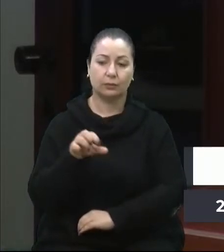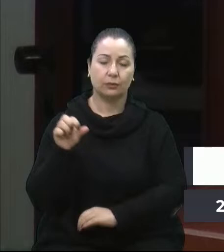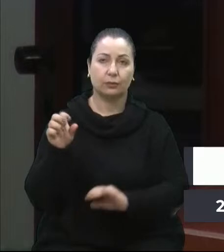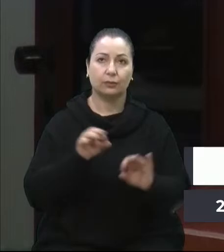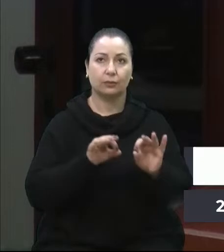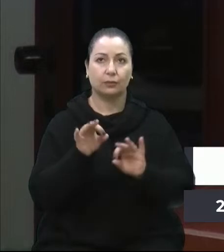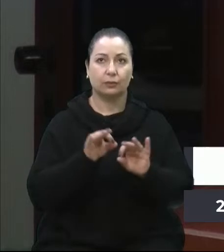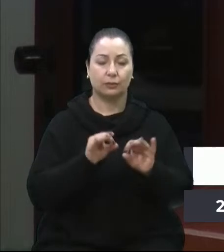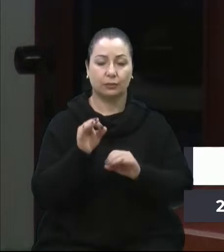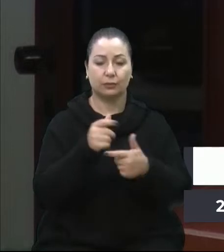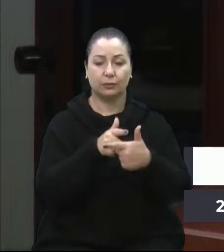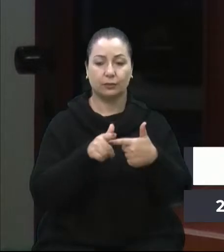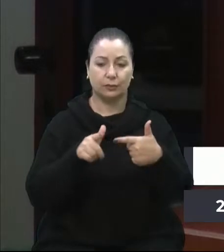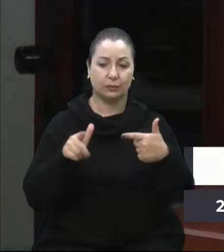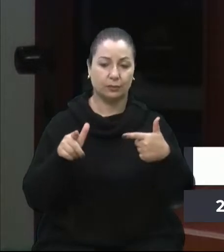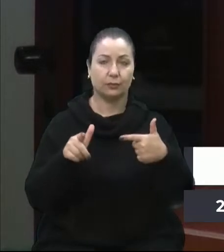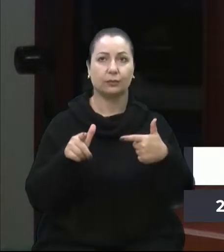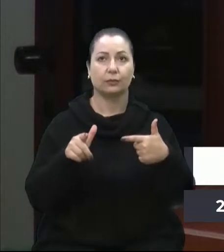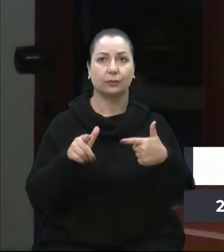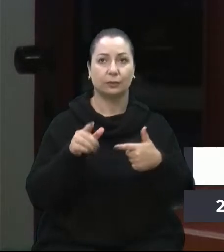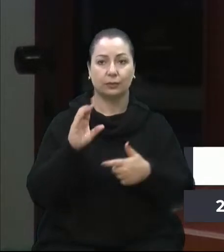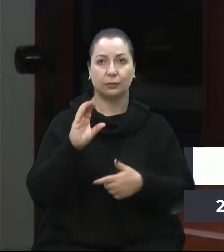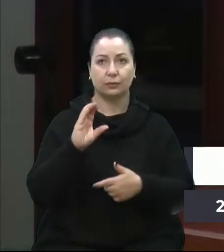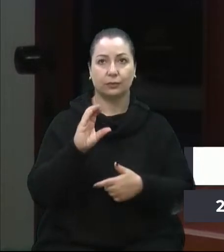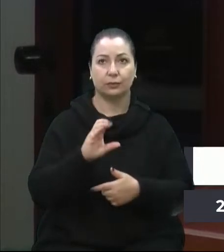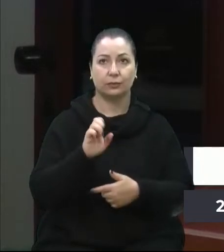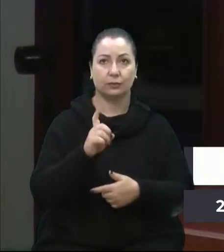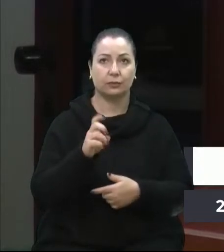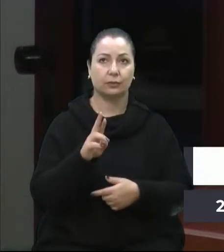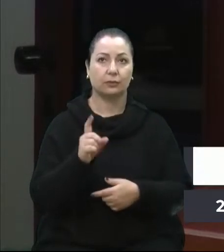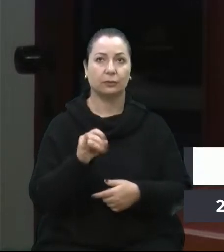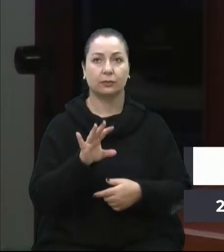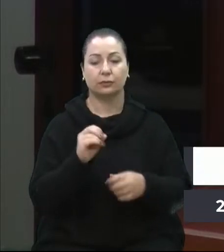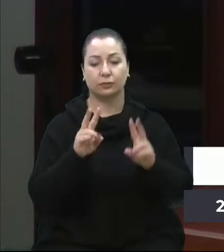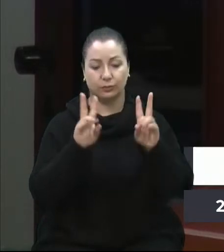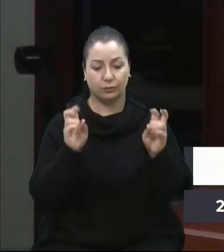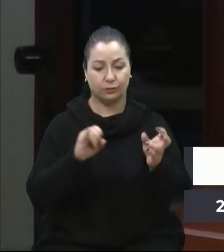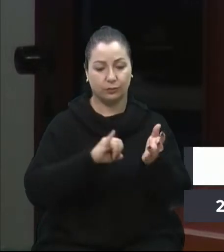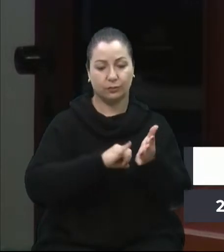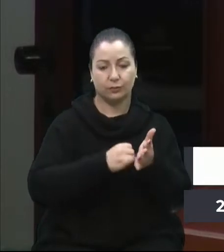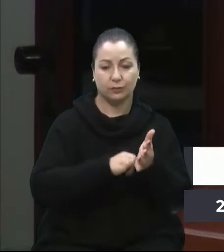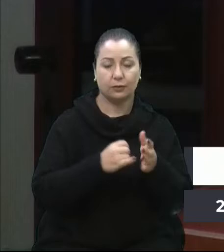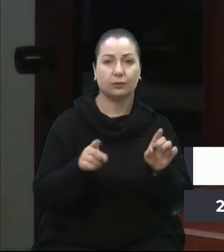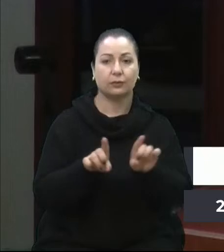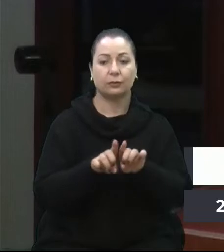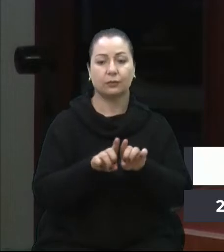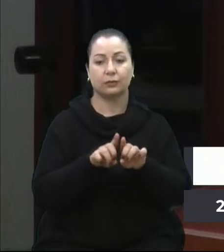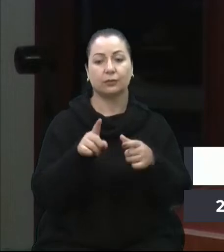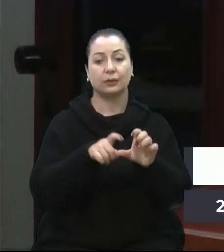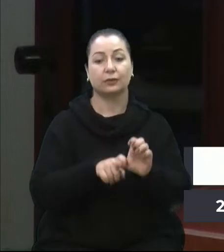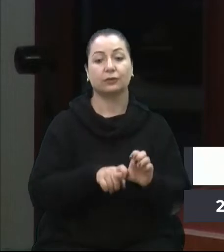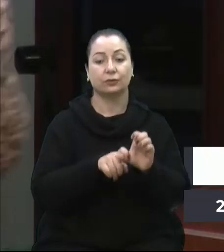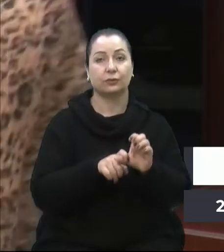de créditos tributários ou não tributários, inscritos ou não em dívida ativa, bem como o número de parcelas e o valor mínimo de cada